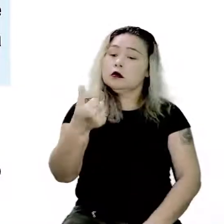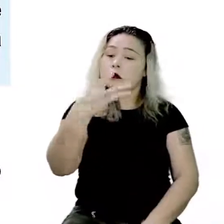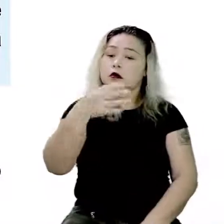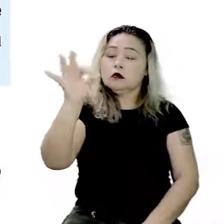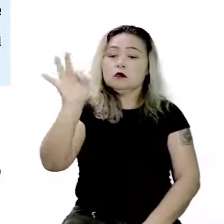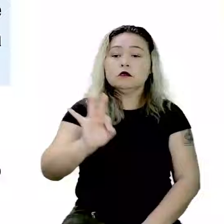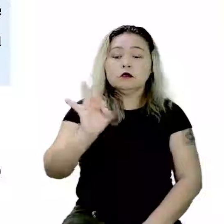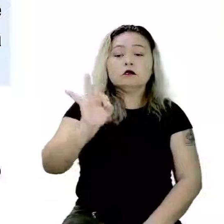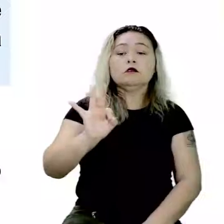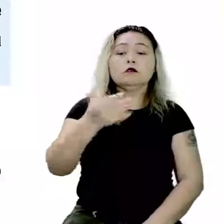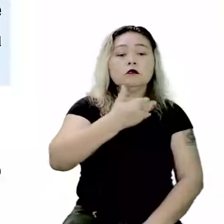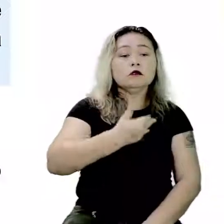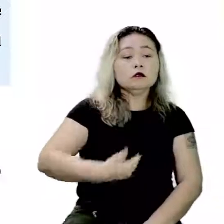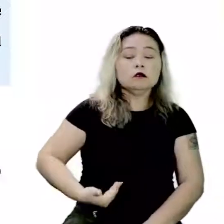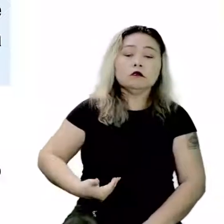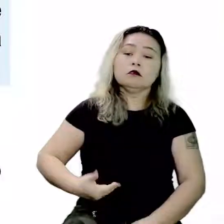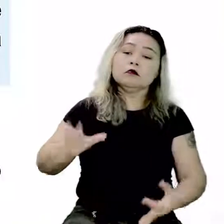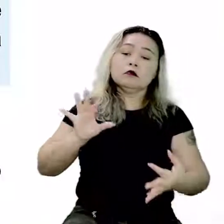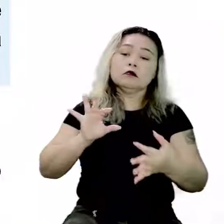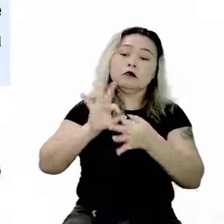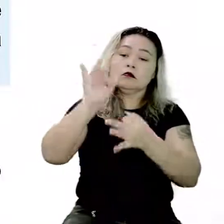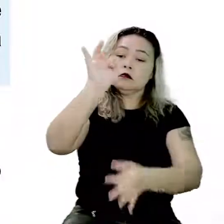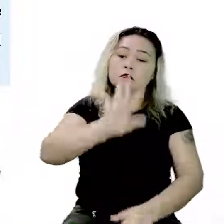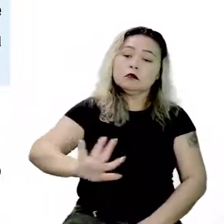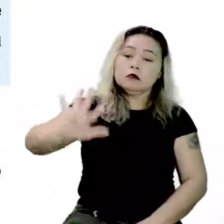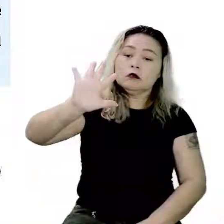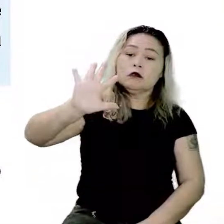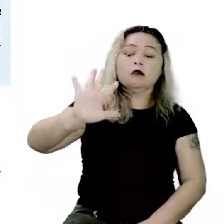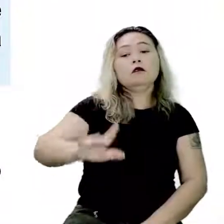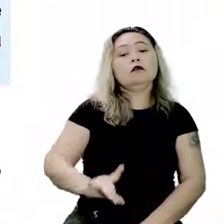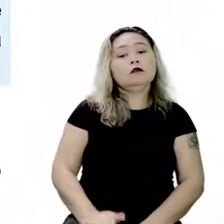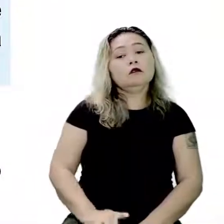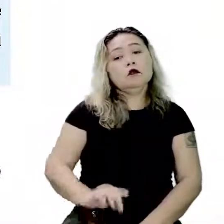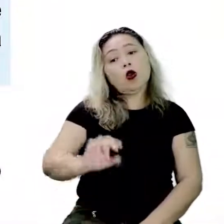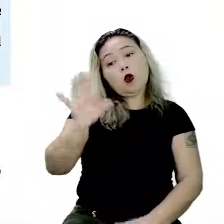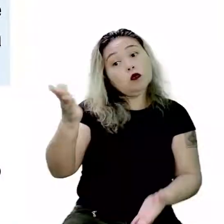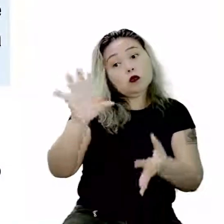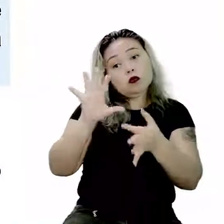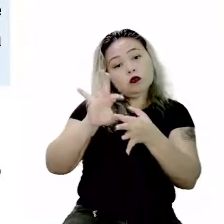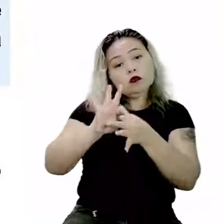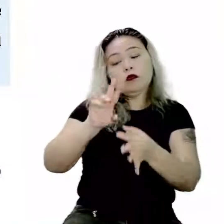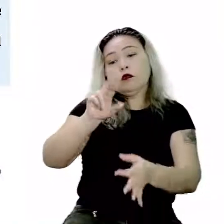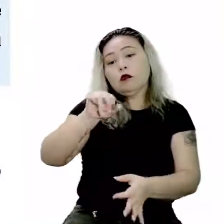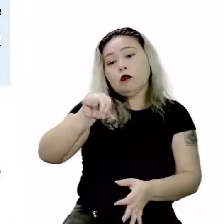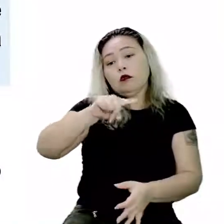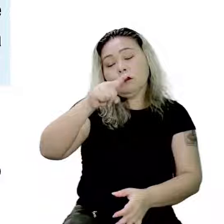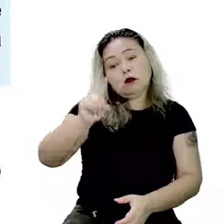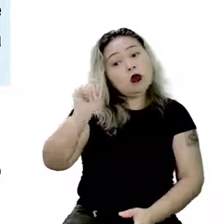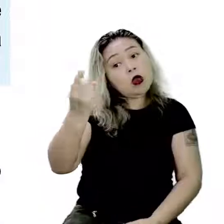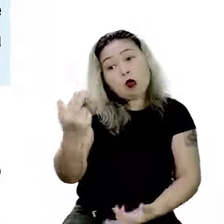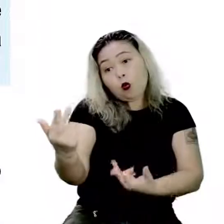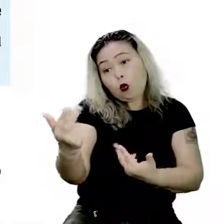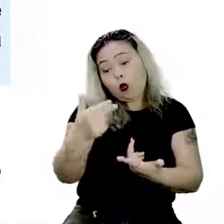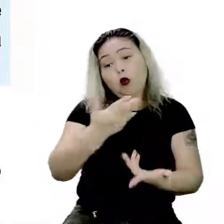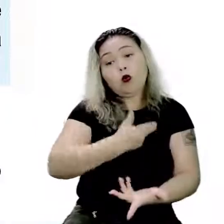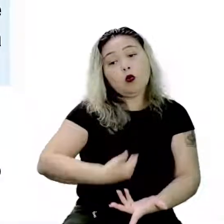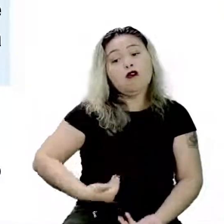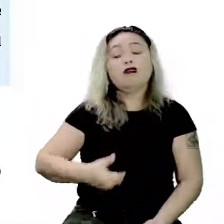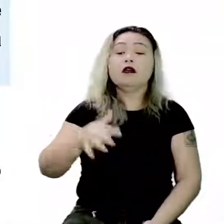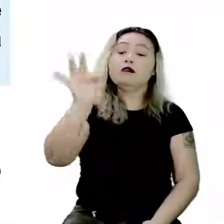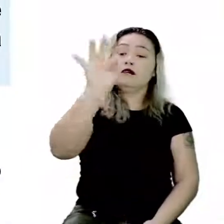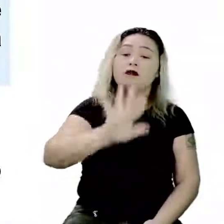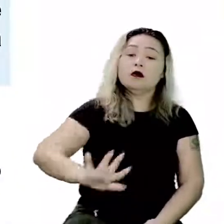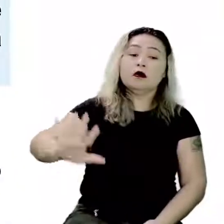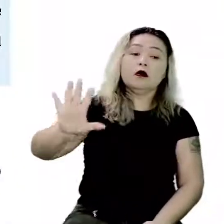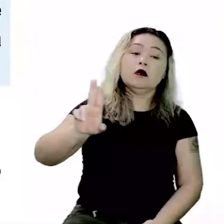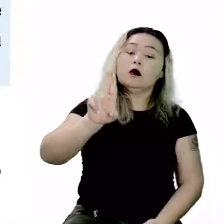e 13% do governo federal, ou União. União é o mesmo que governo federal, tá, pessoal? Quando